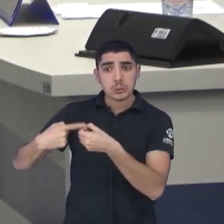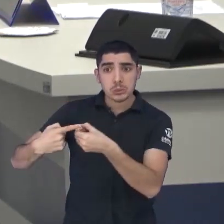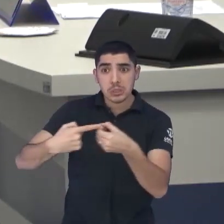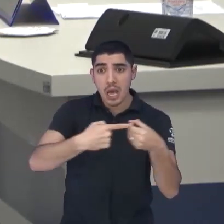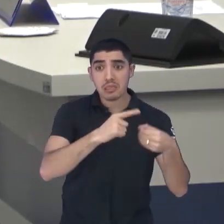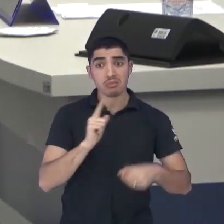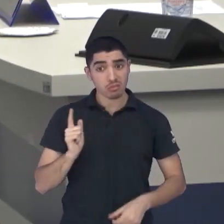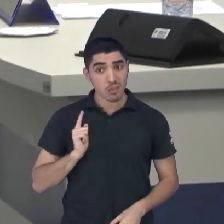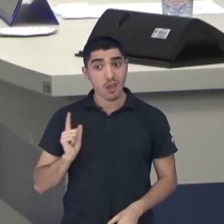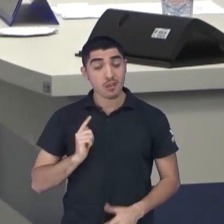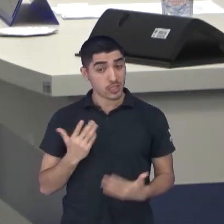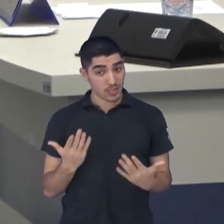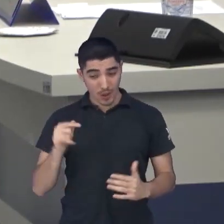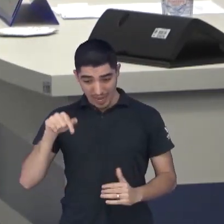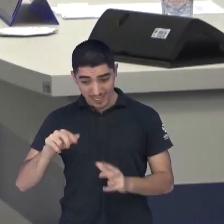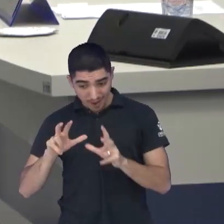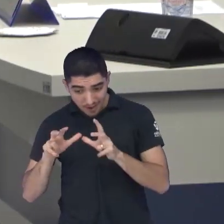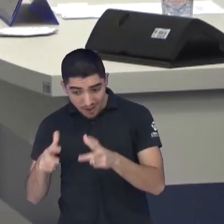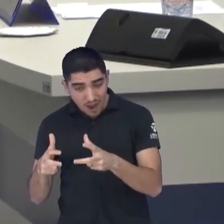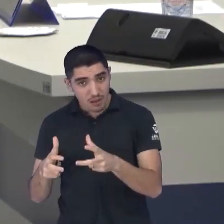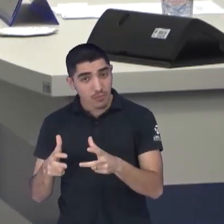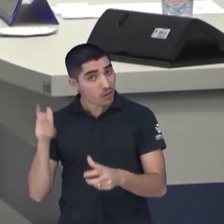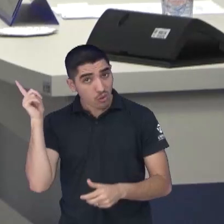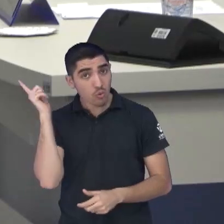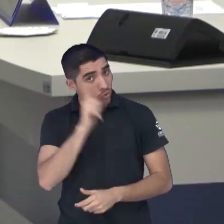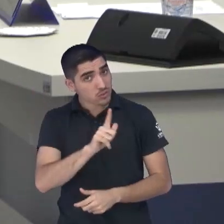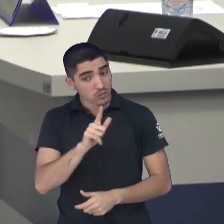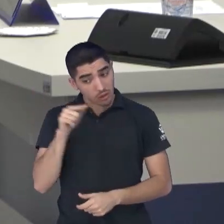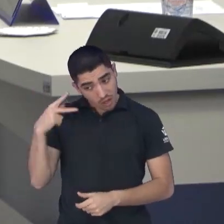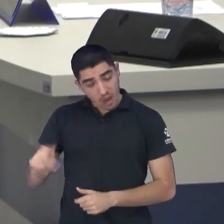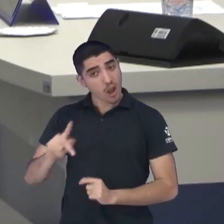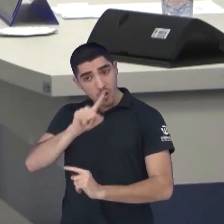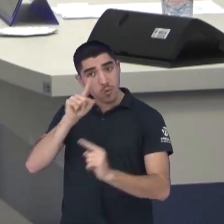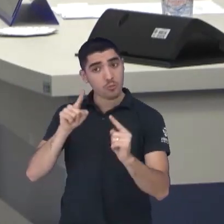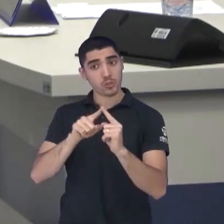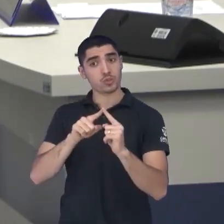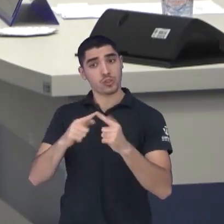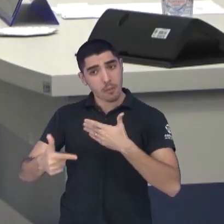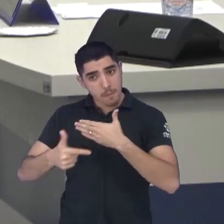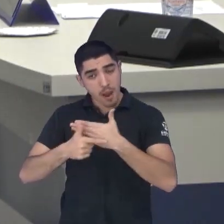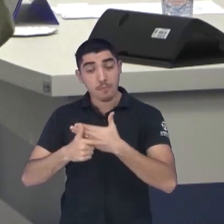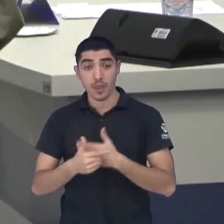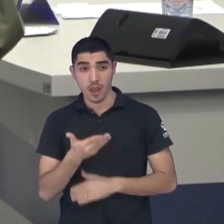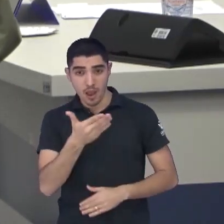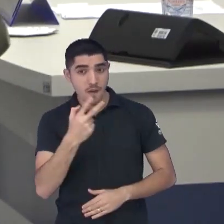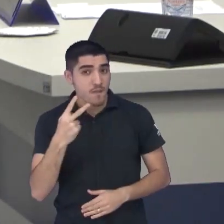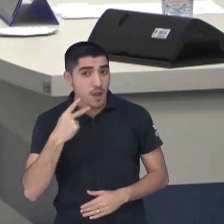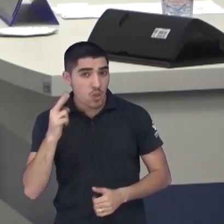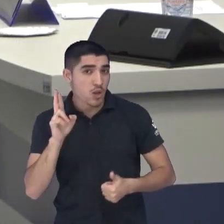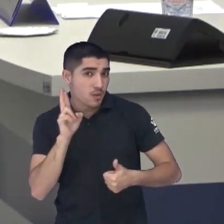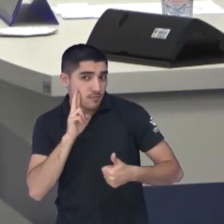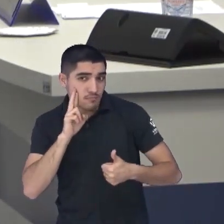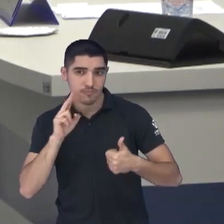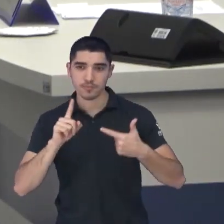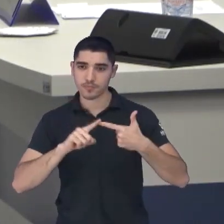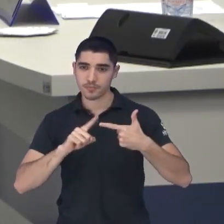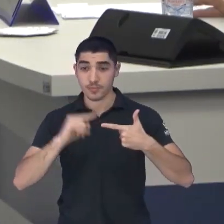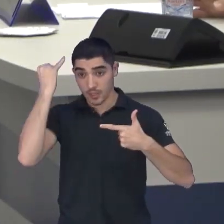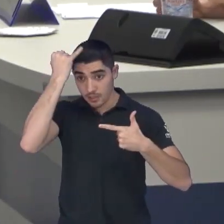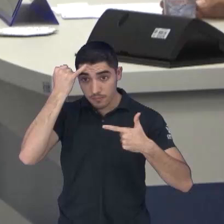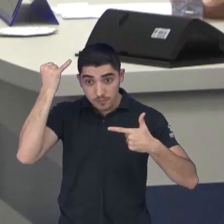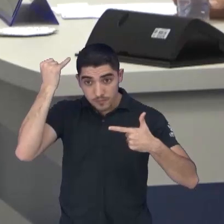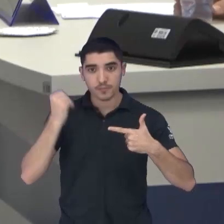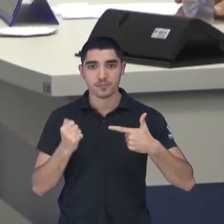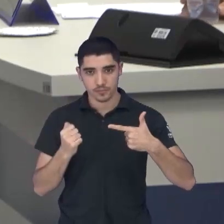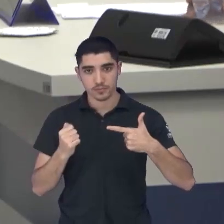mais fez do que cumprir o seu papel. E falo o vereador Renato Santiago, o vereador Zé Cláudio.